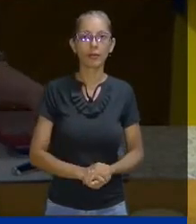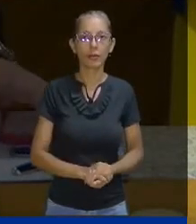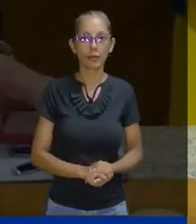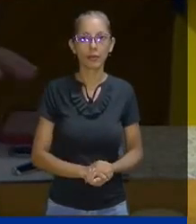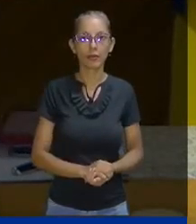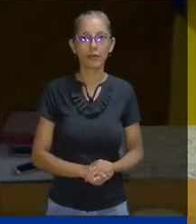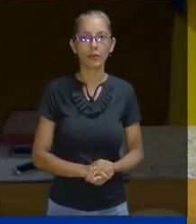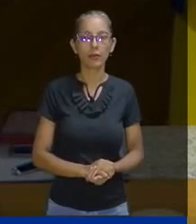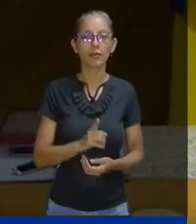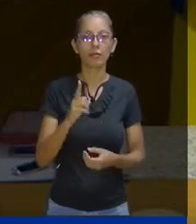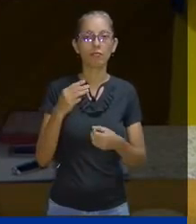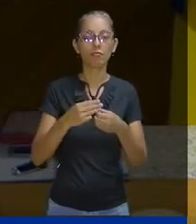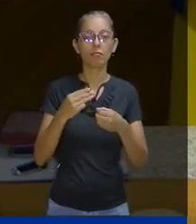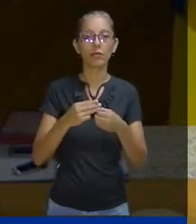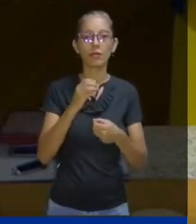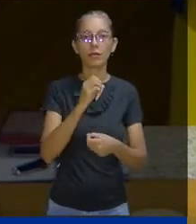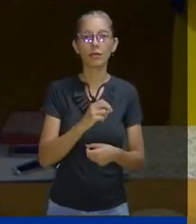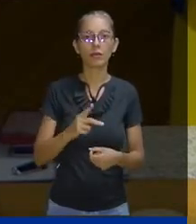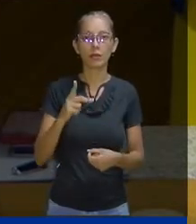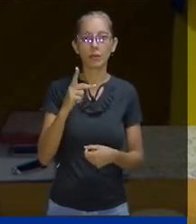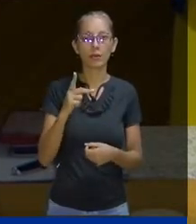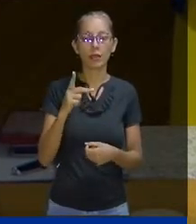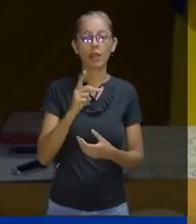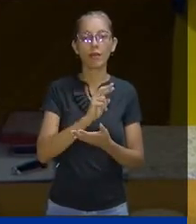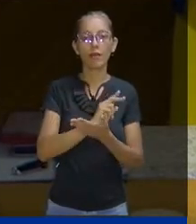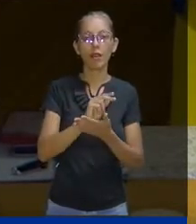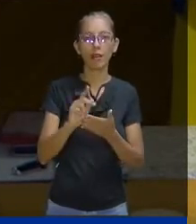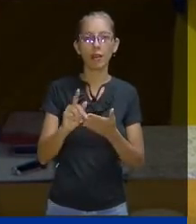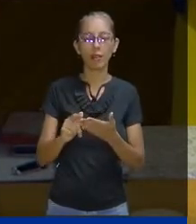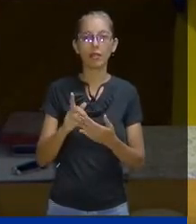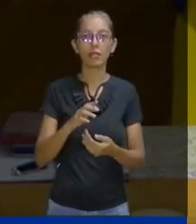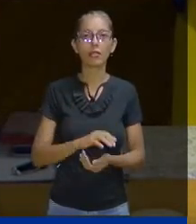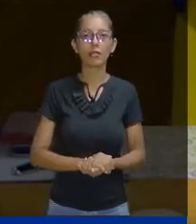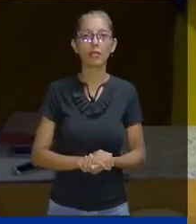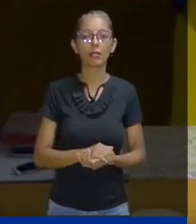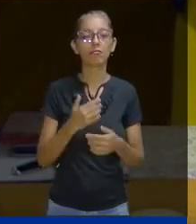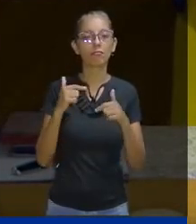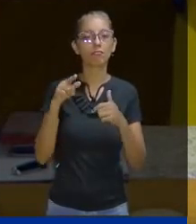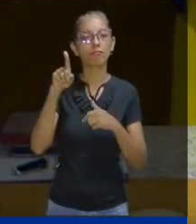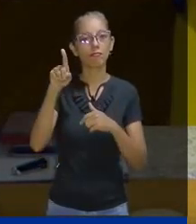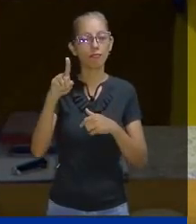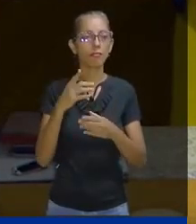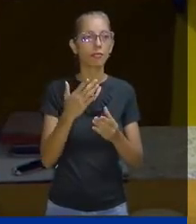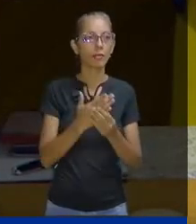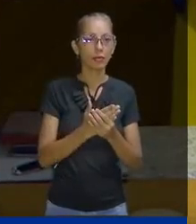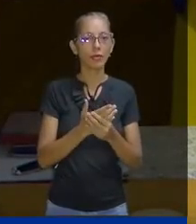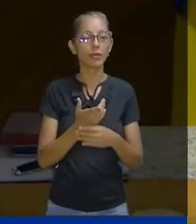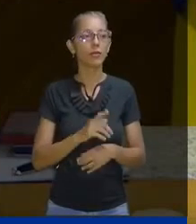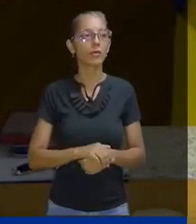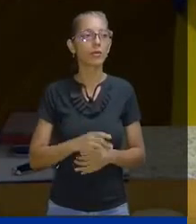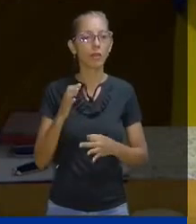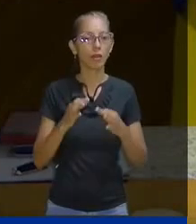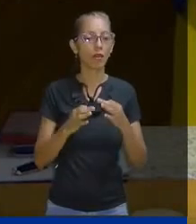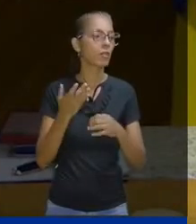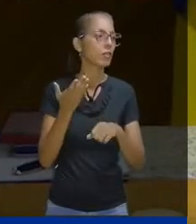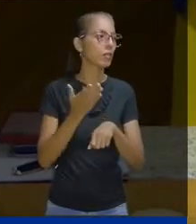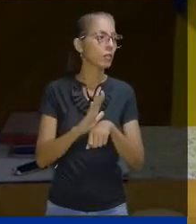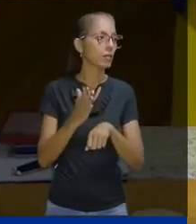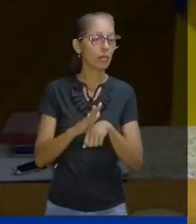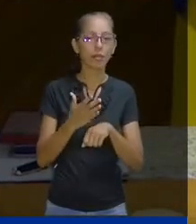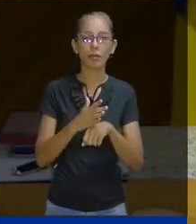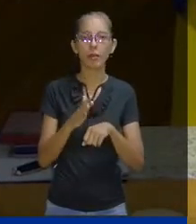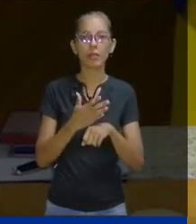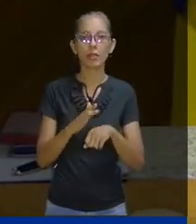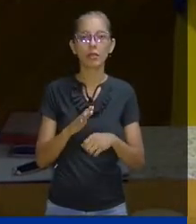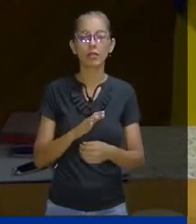para fazer uma série de ações eleitorais. Não apenas as ações, mas também a capacitação dos